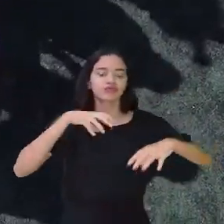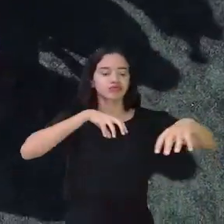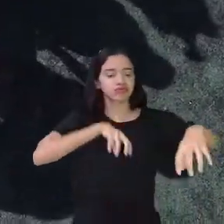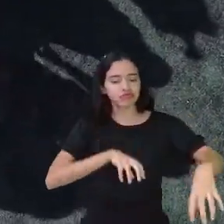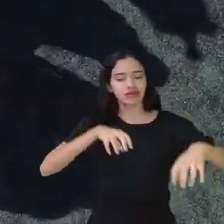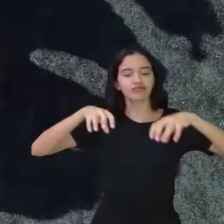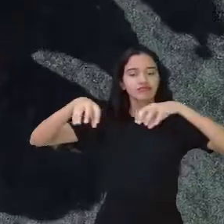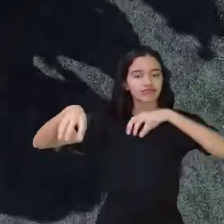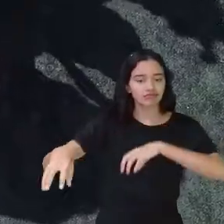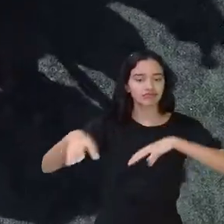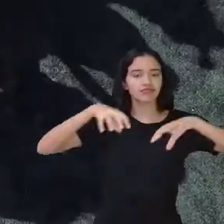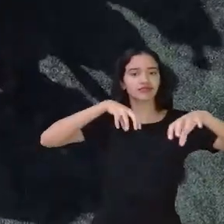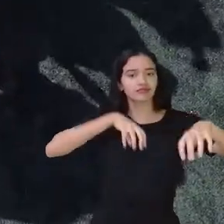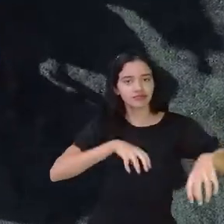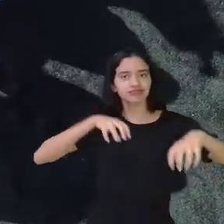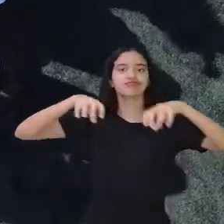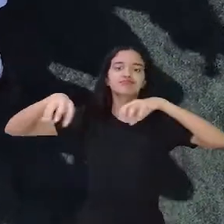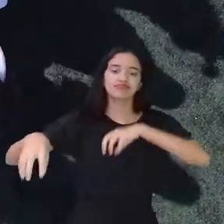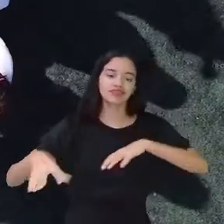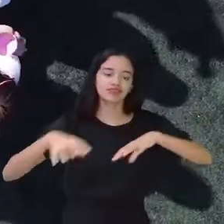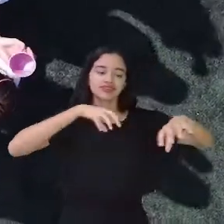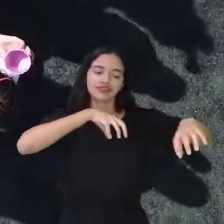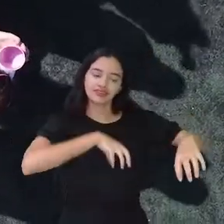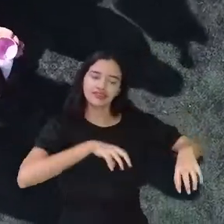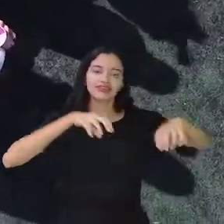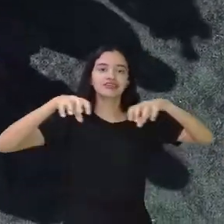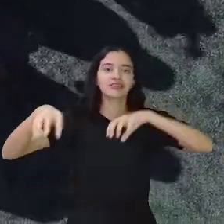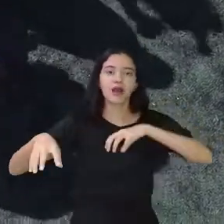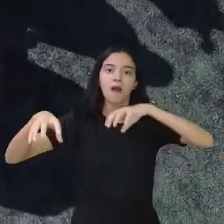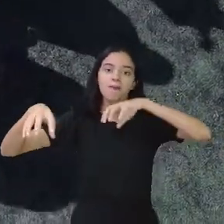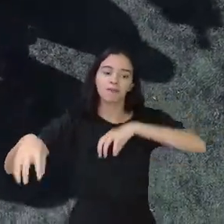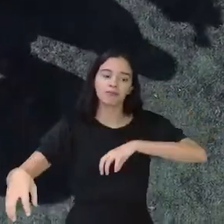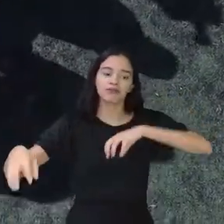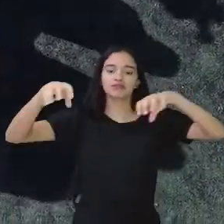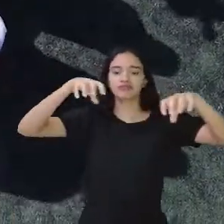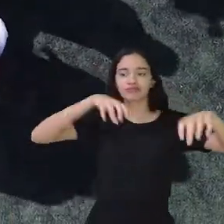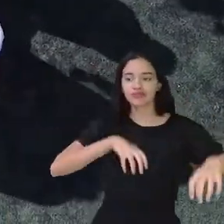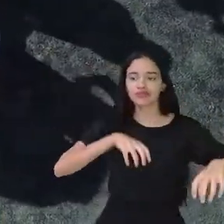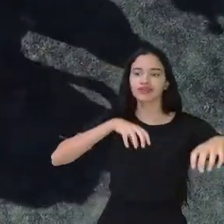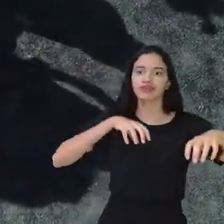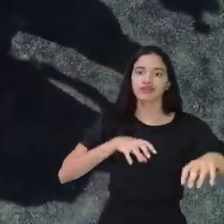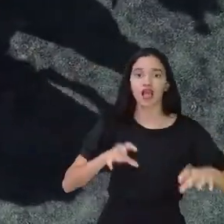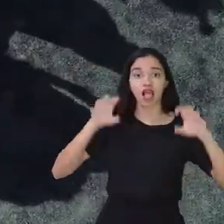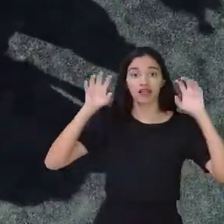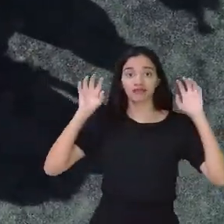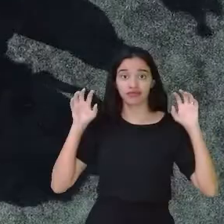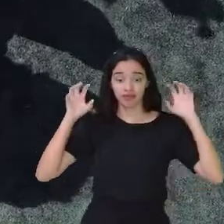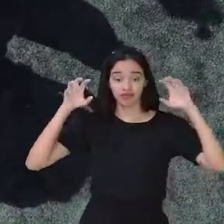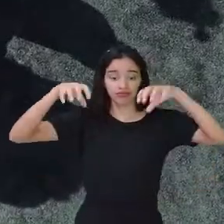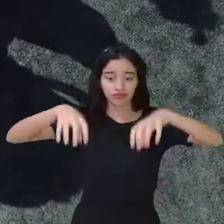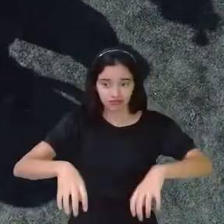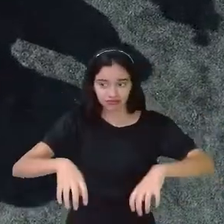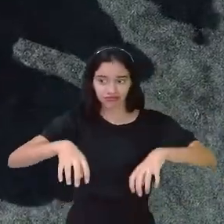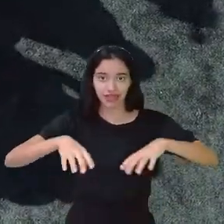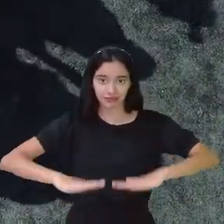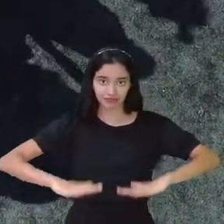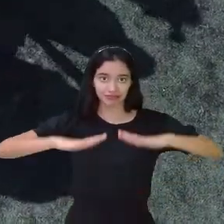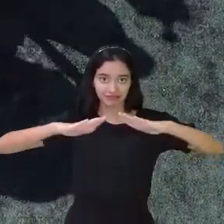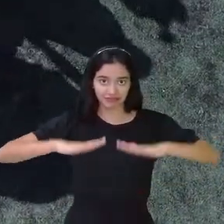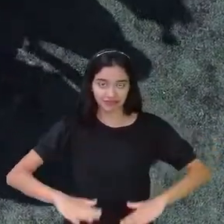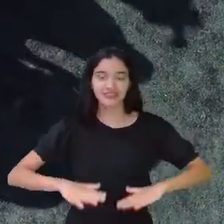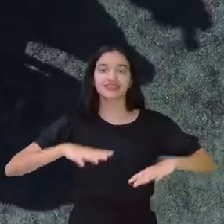Jó jogavam Caxangá tira bota deixa ficar